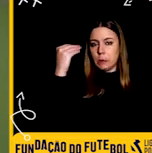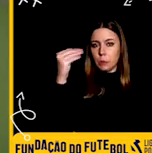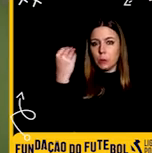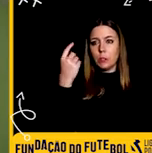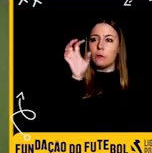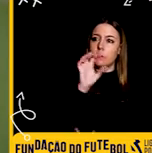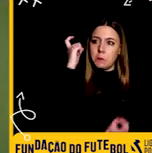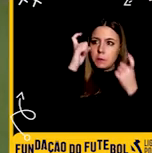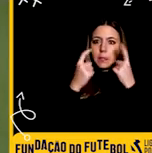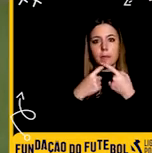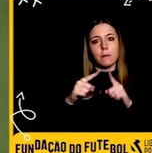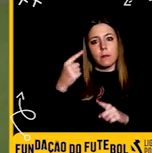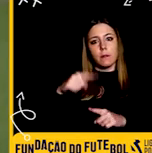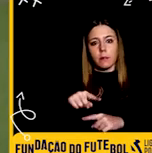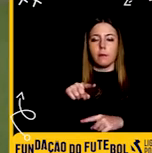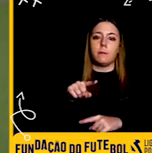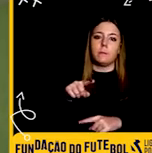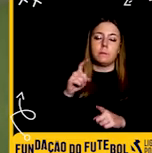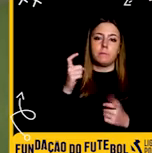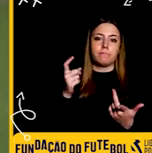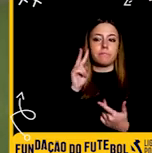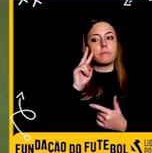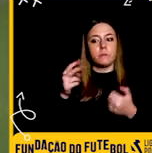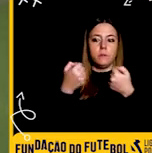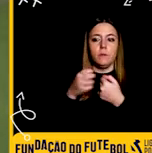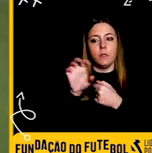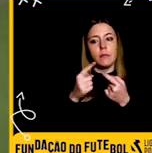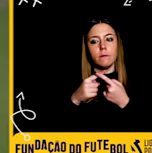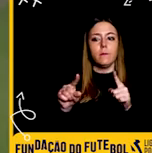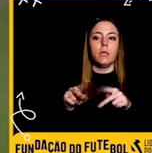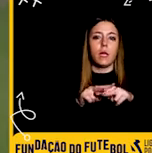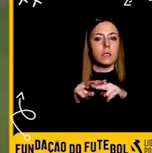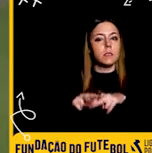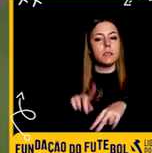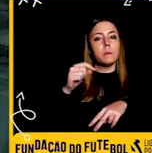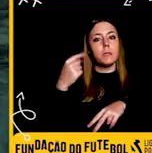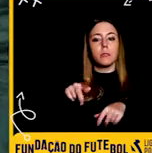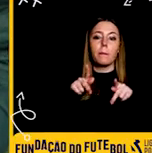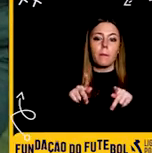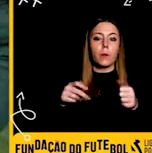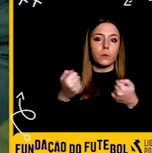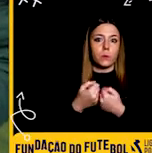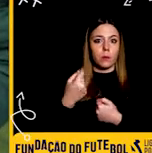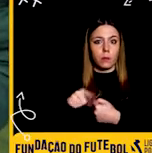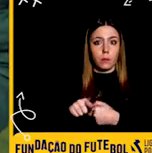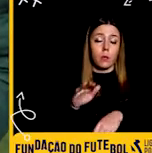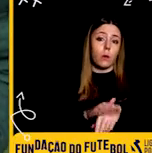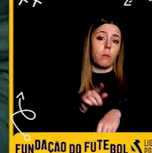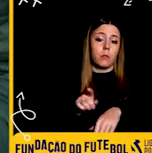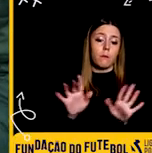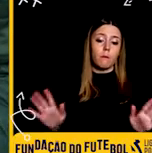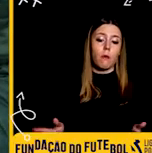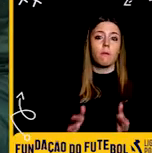os treinadores têm uma maneira de pensar diferente, de ver o jogo diferente, de analisar e têm um método de jogo, o